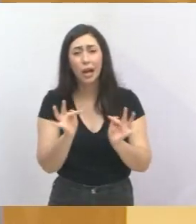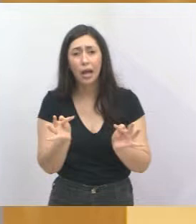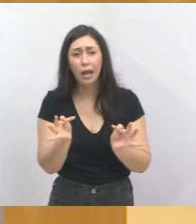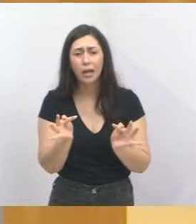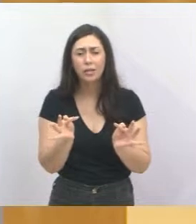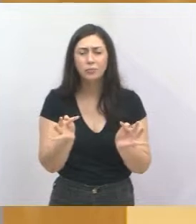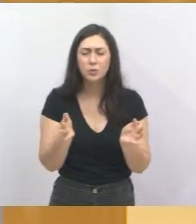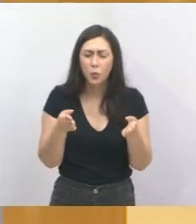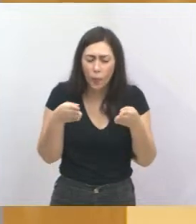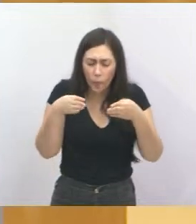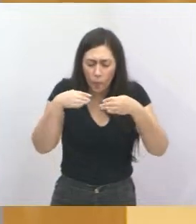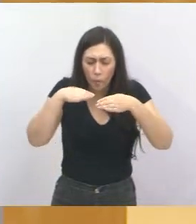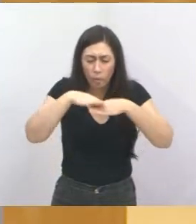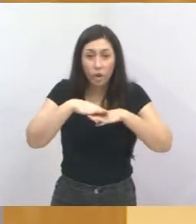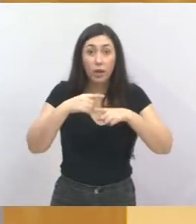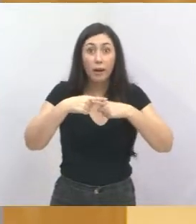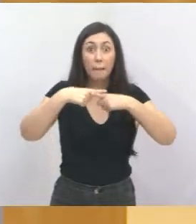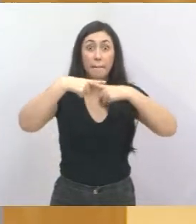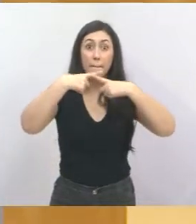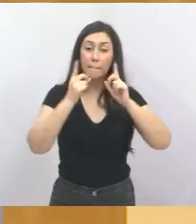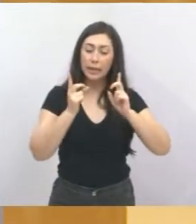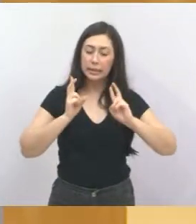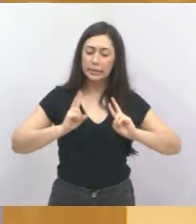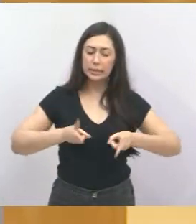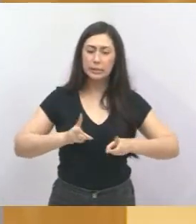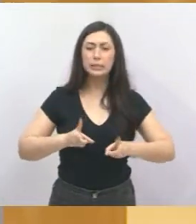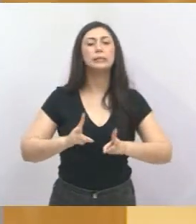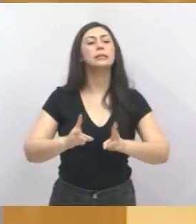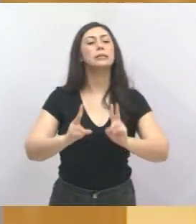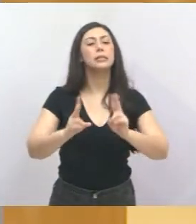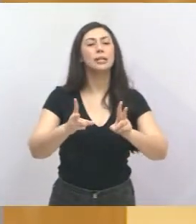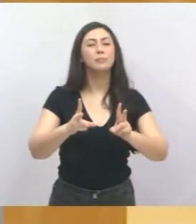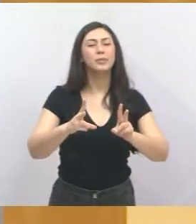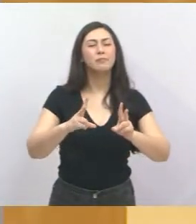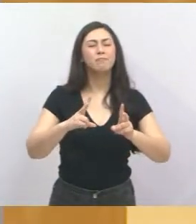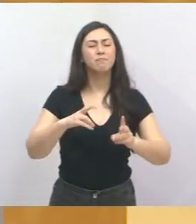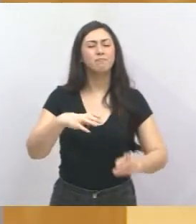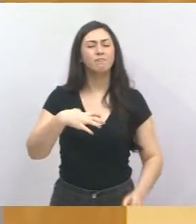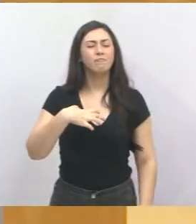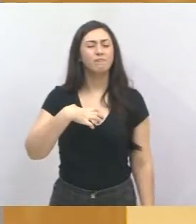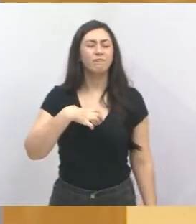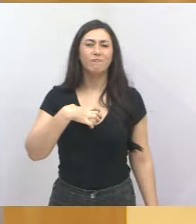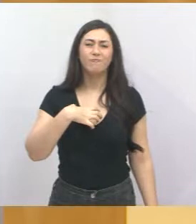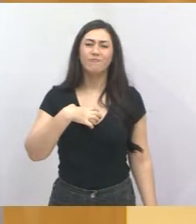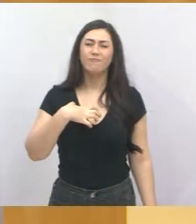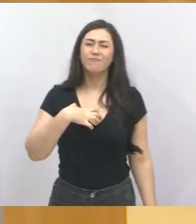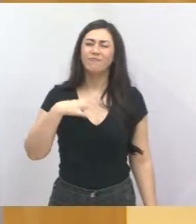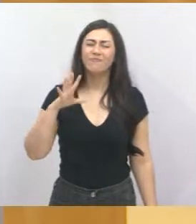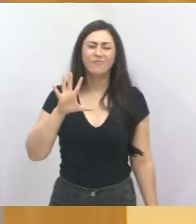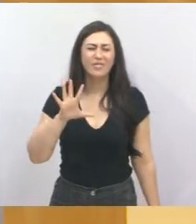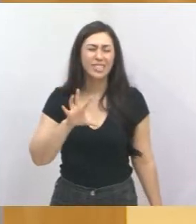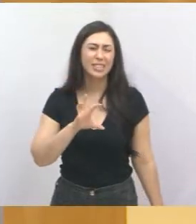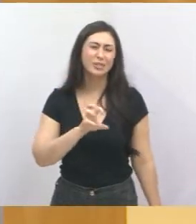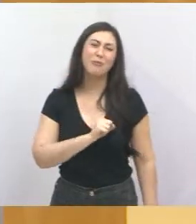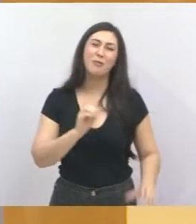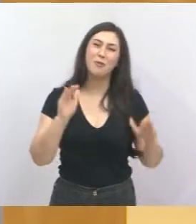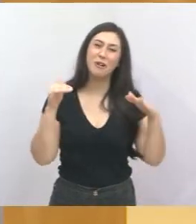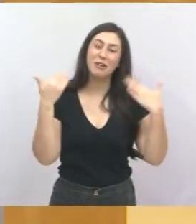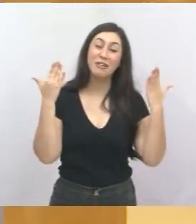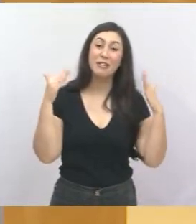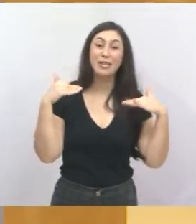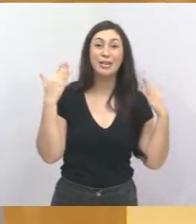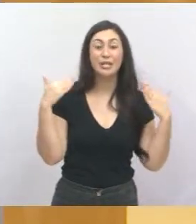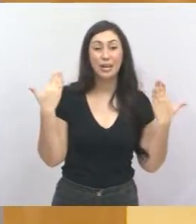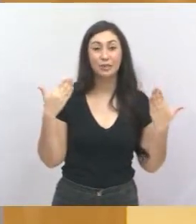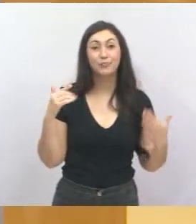gestos humildes, mas que sobretudo carregava dentro do seu coração muito afeto, muita alegria. E é